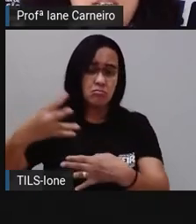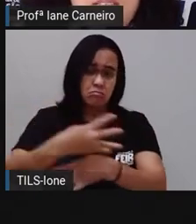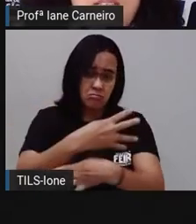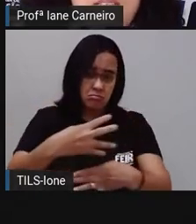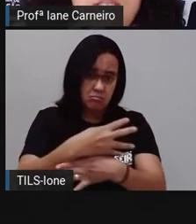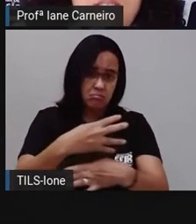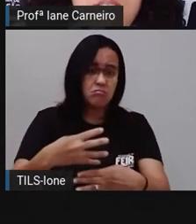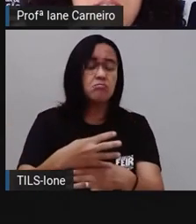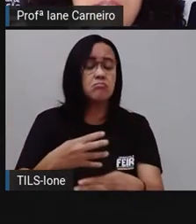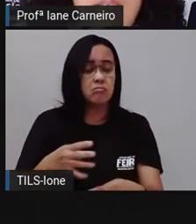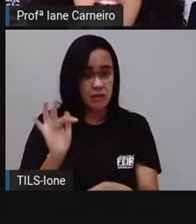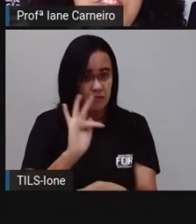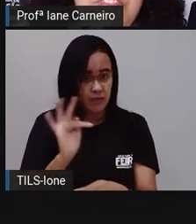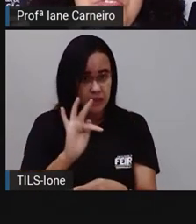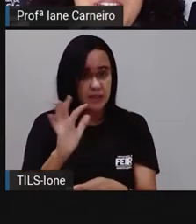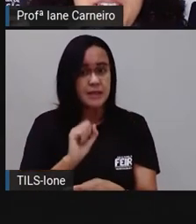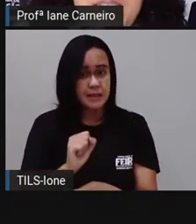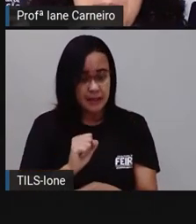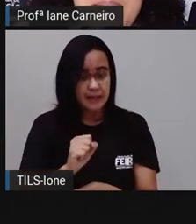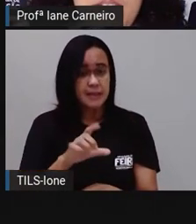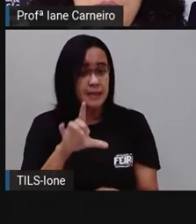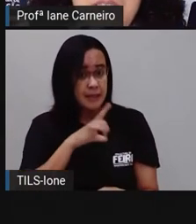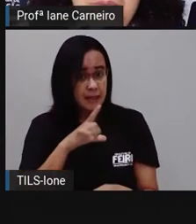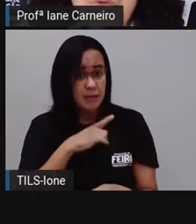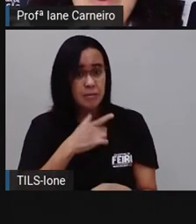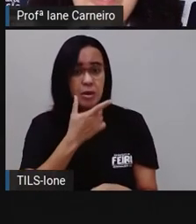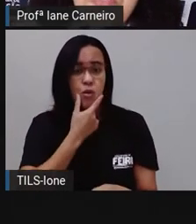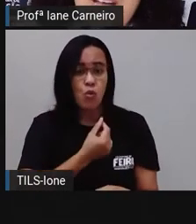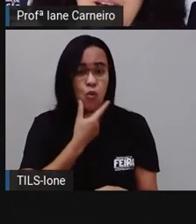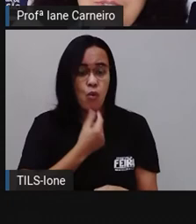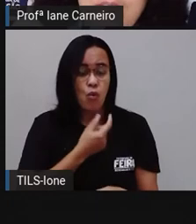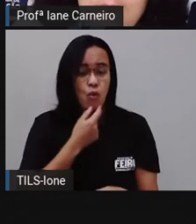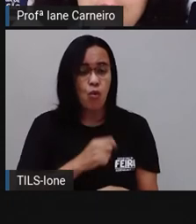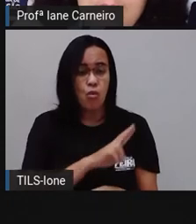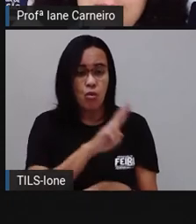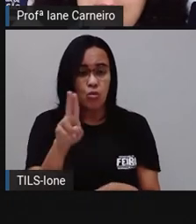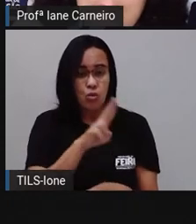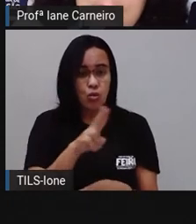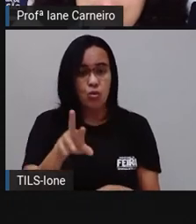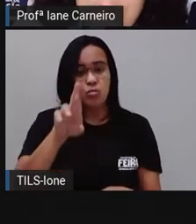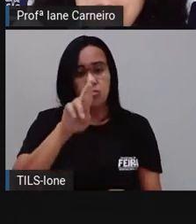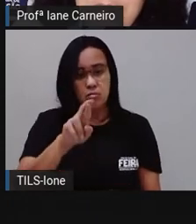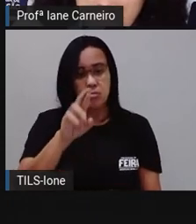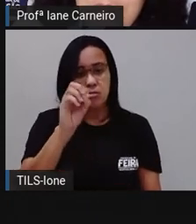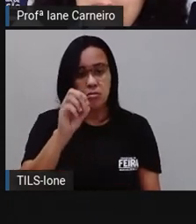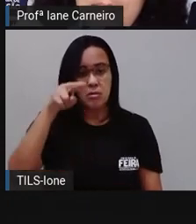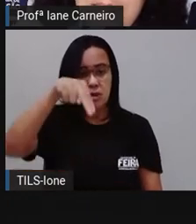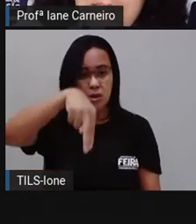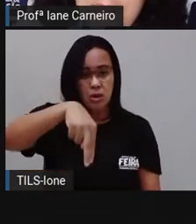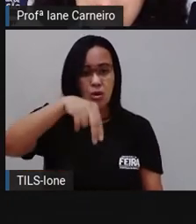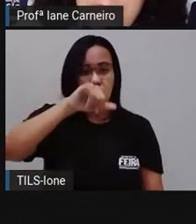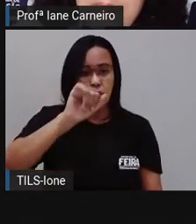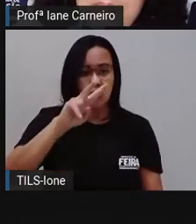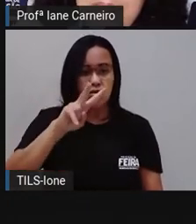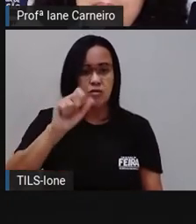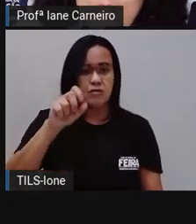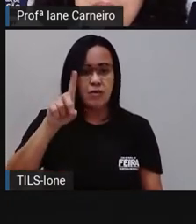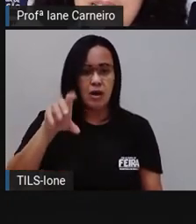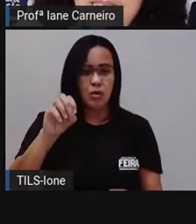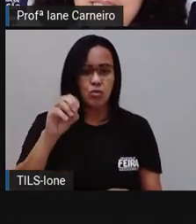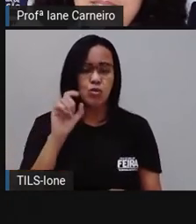Ó. A gente vê aqui também, ó, o senhor Ronivaldo. Olha só, o que será que o senhor Ronivaldo faz?